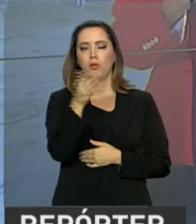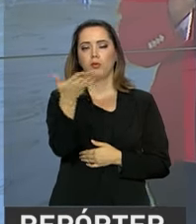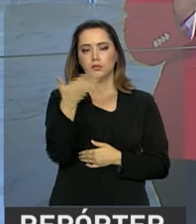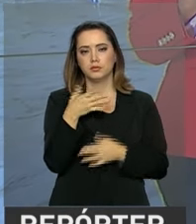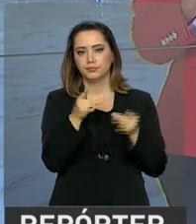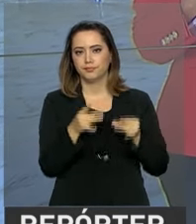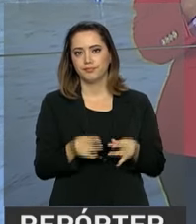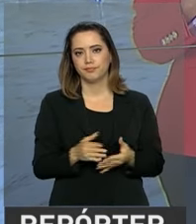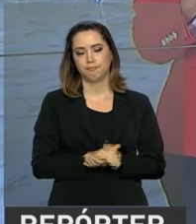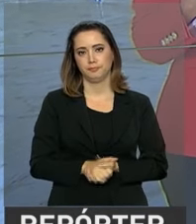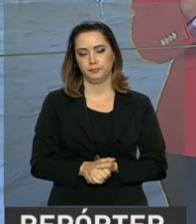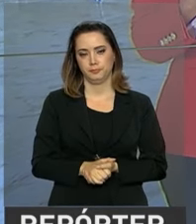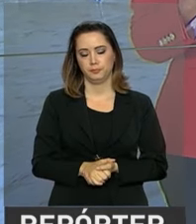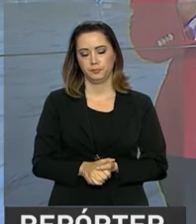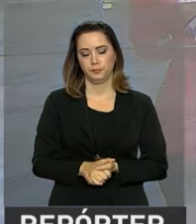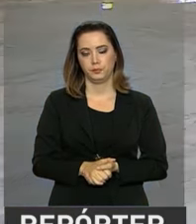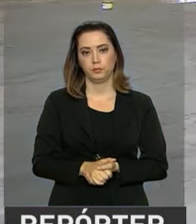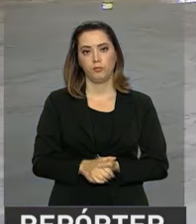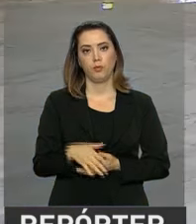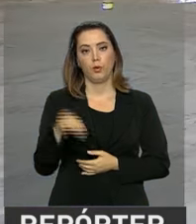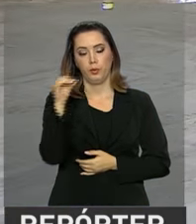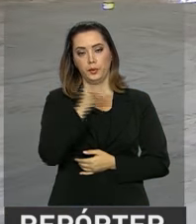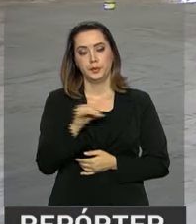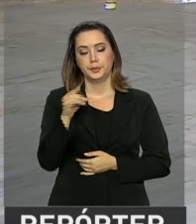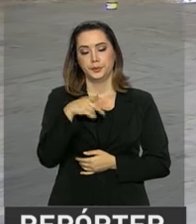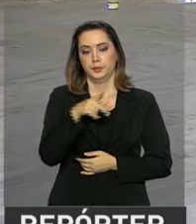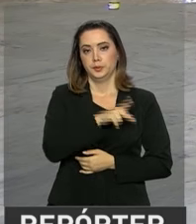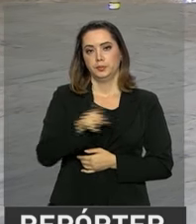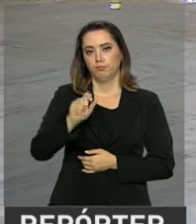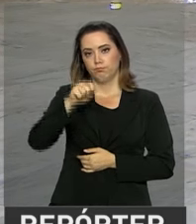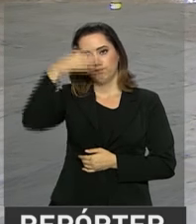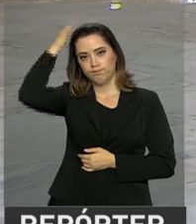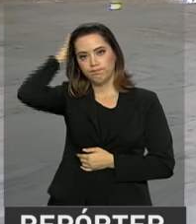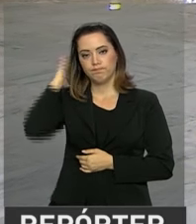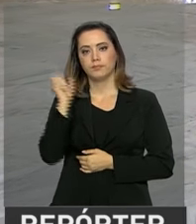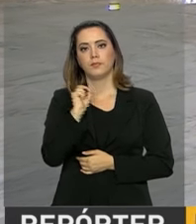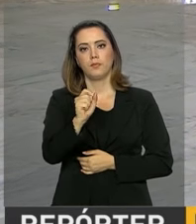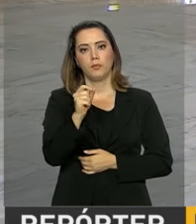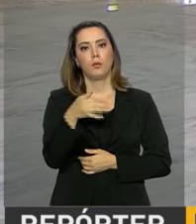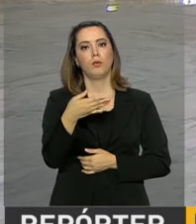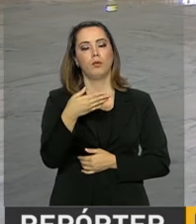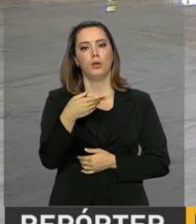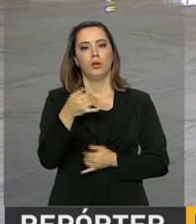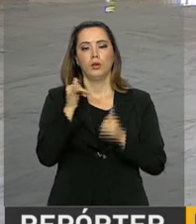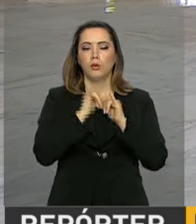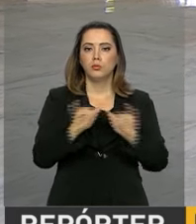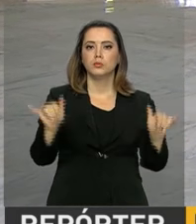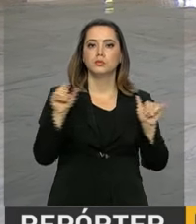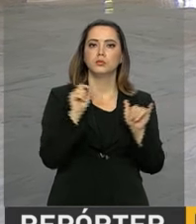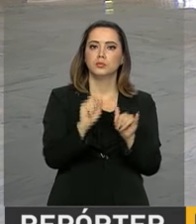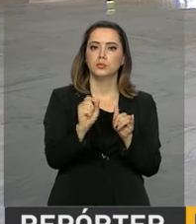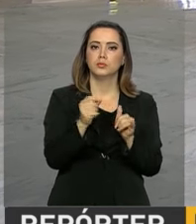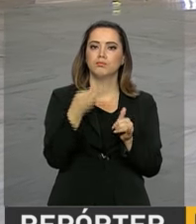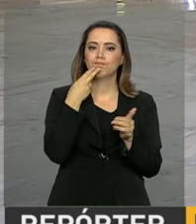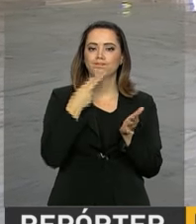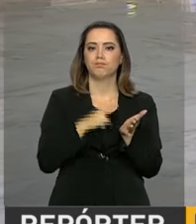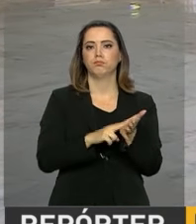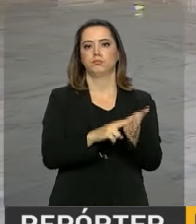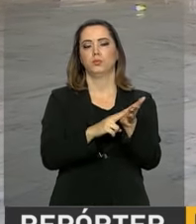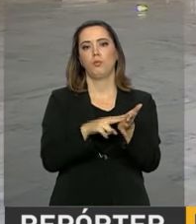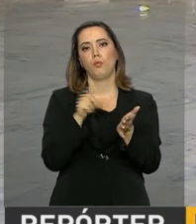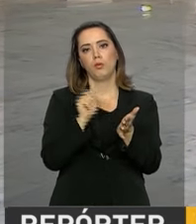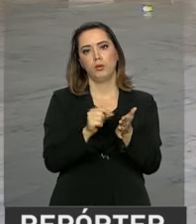Planalto. Oi, Paola. Oi, Daniele. Daniele, o presidente em exercício Michel Temer publicou uma nota de solidariedade ao